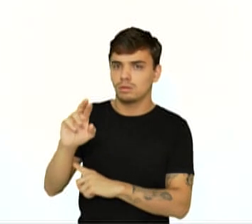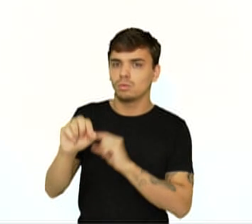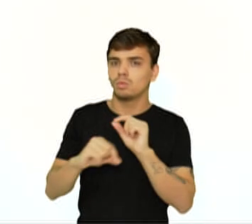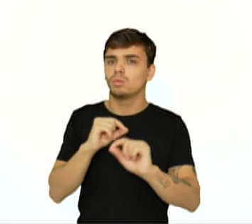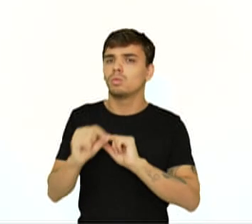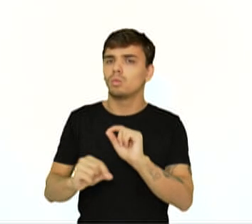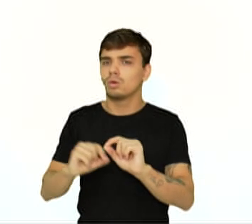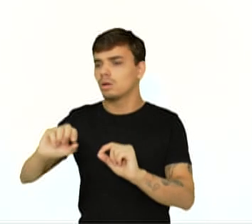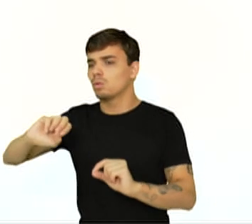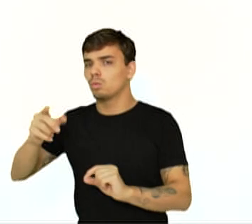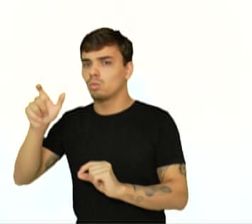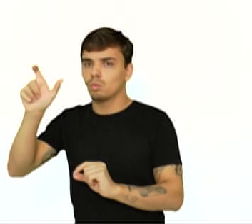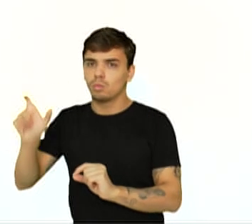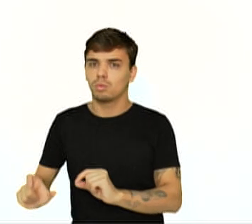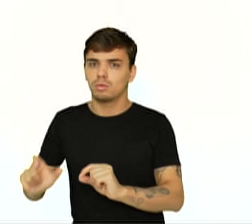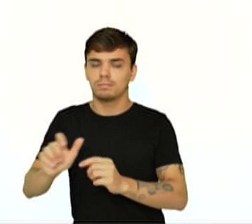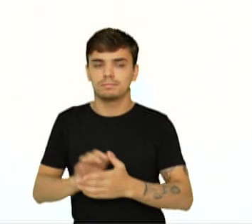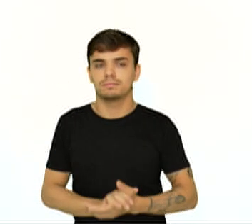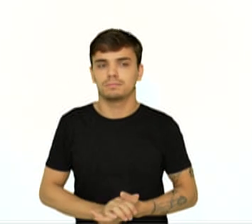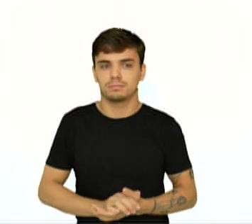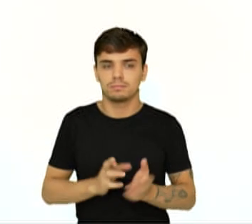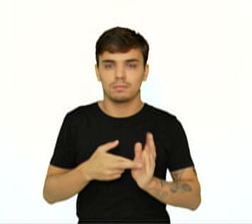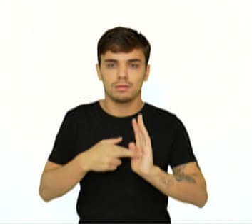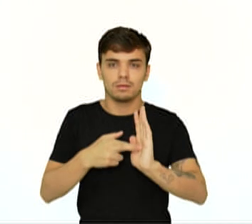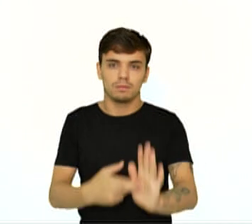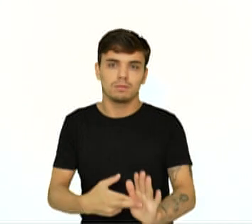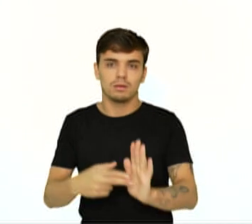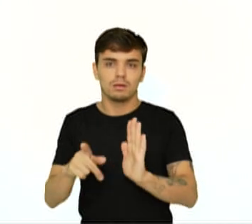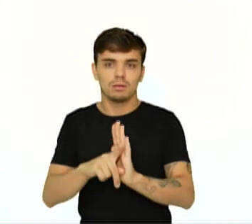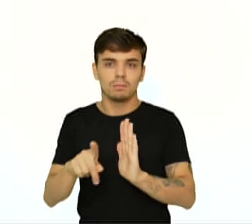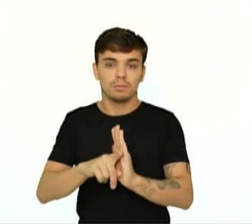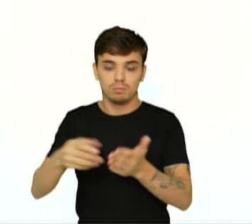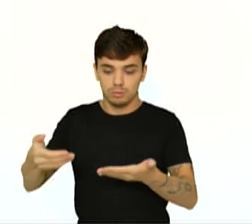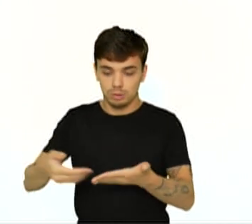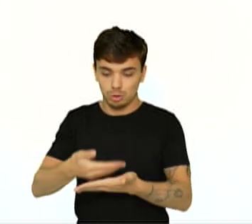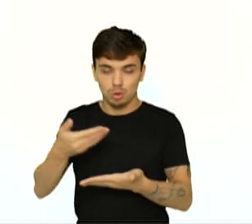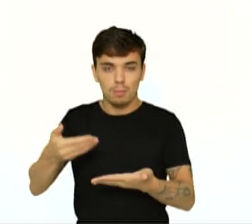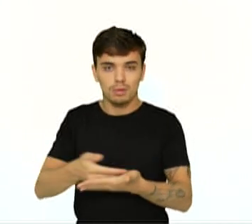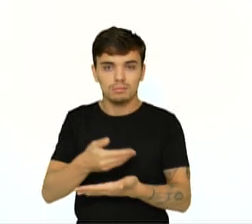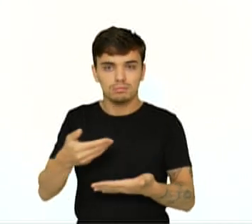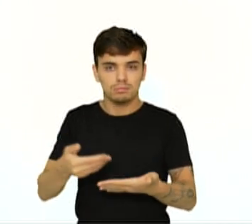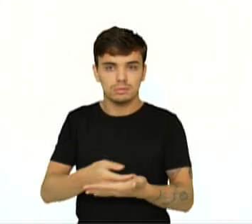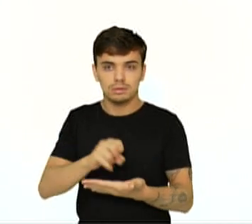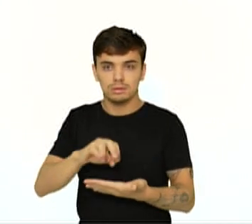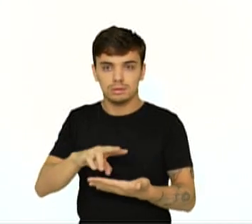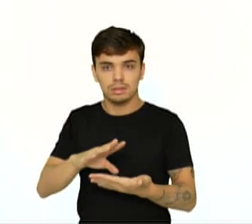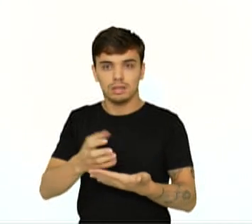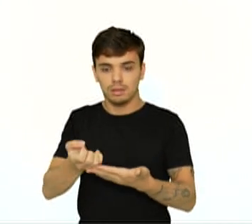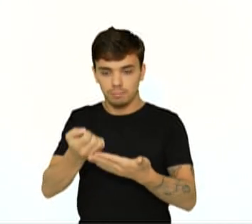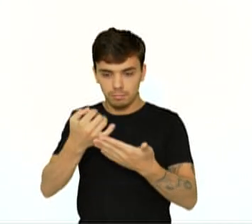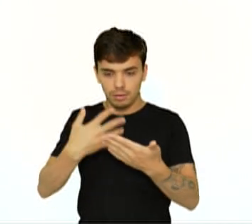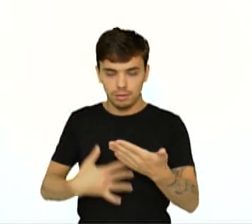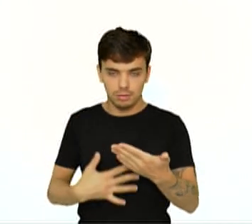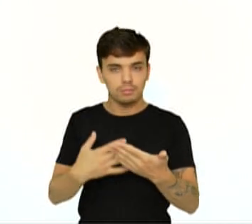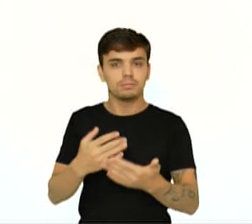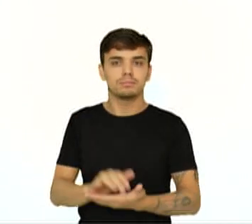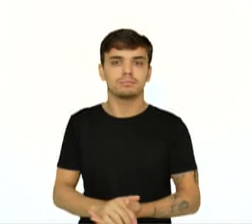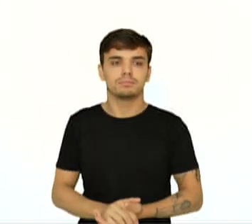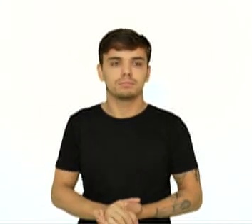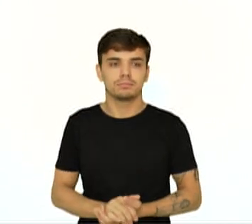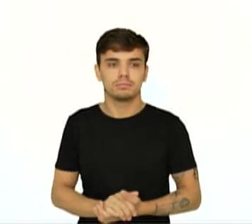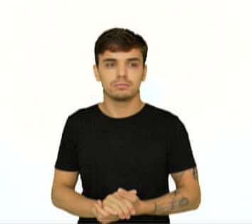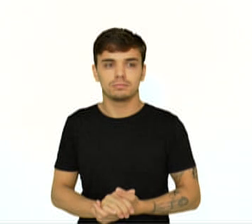a quién. El verbo caer se refiere a la sopa, né? Se me cae toda, né? A sopa